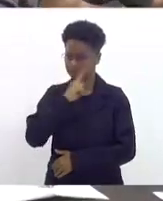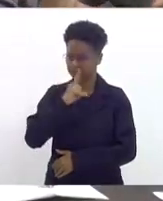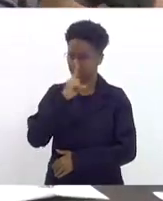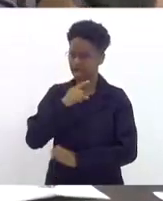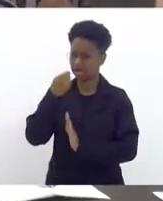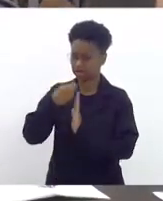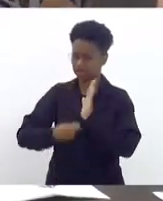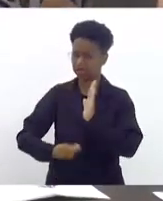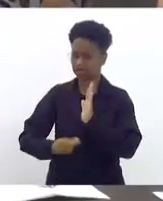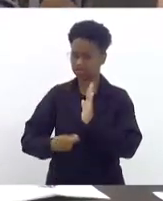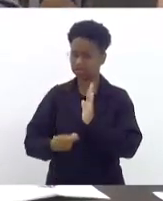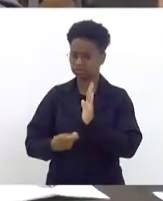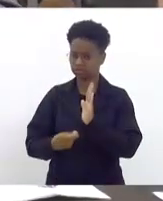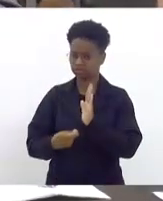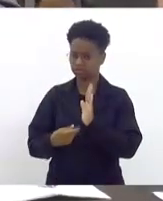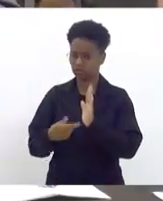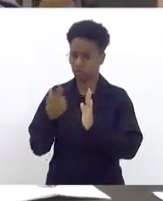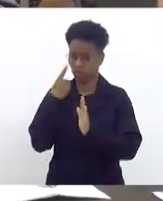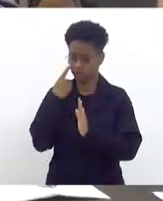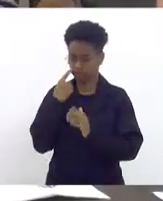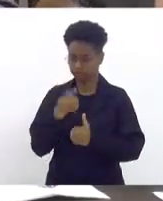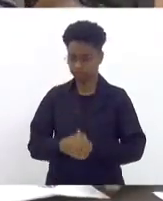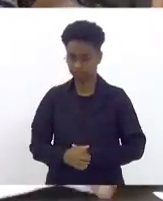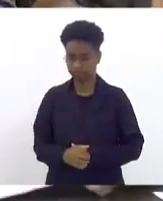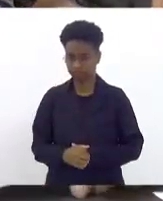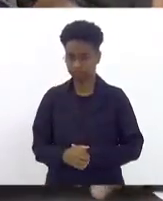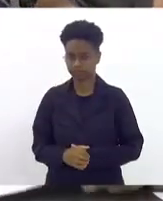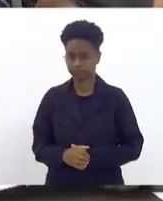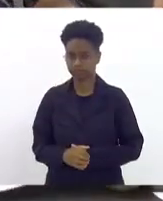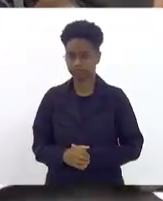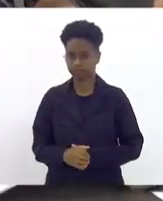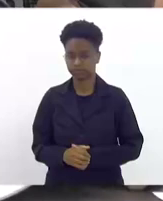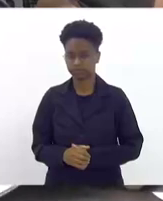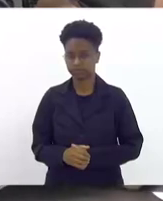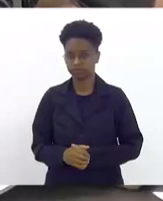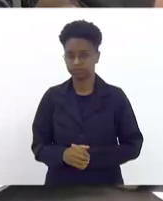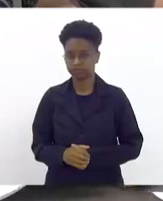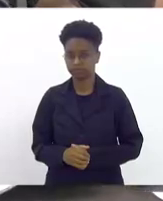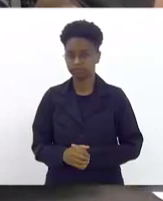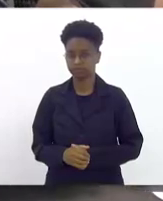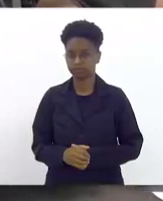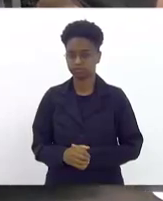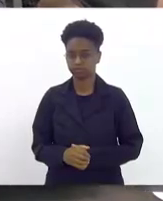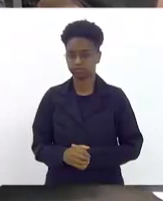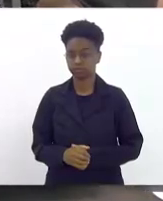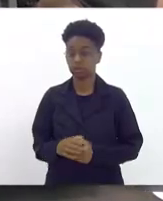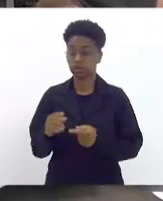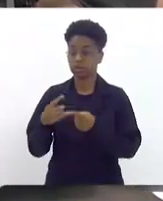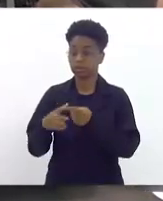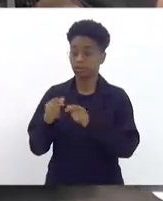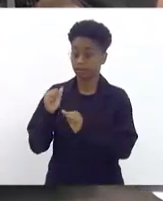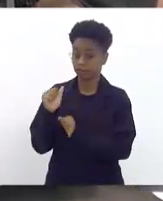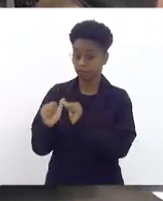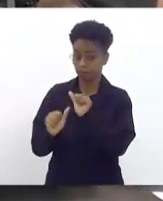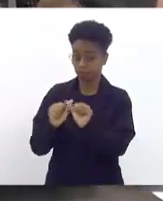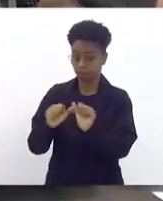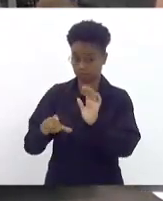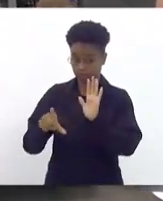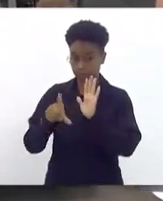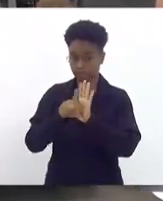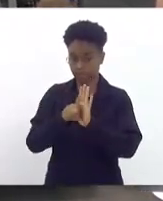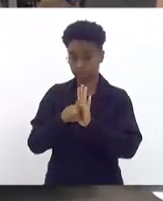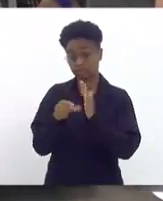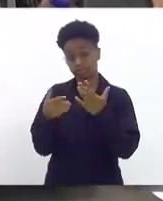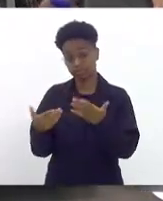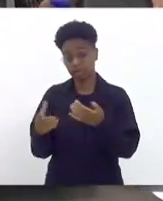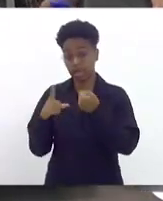redação que é a seguinte ela tá é modificando uma lei então